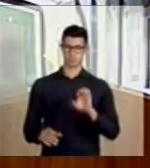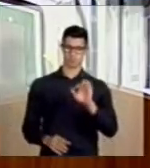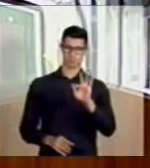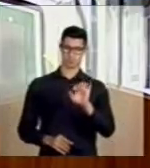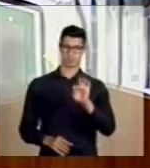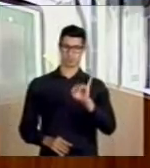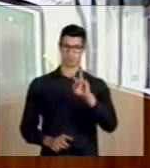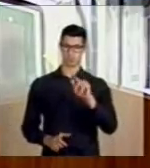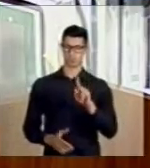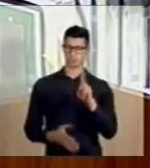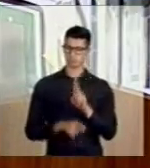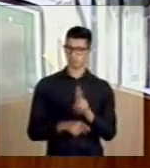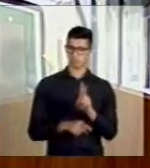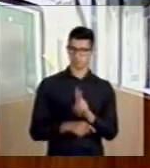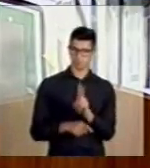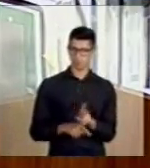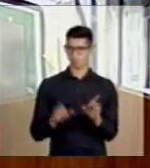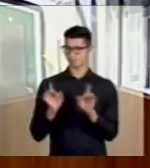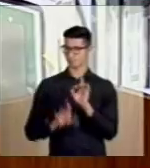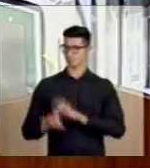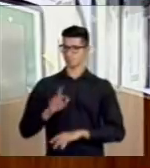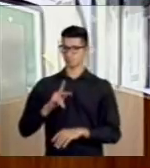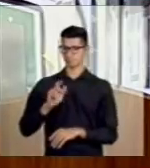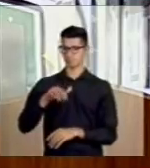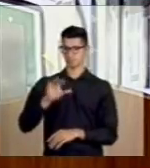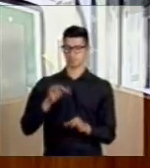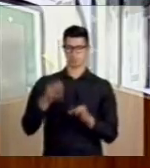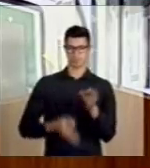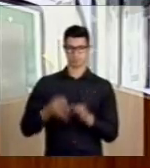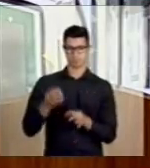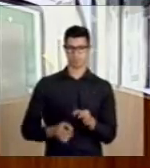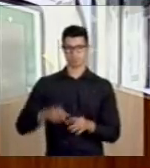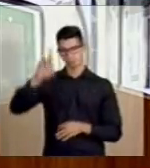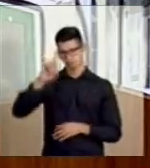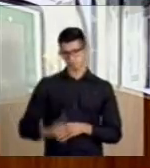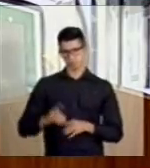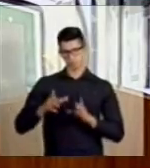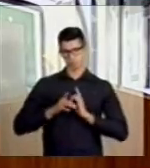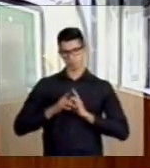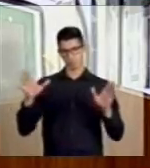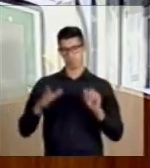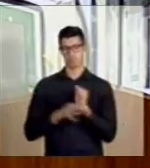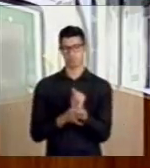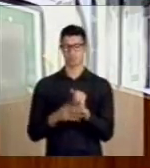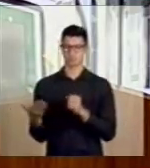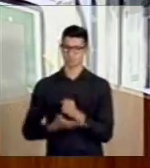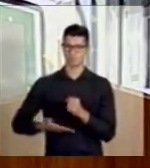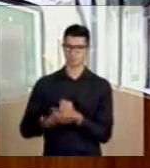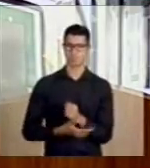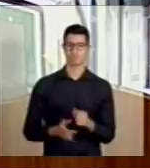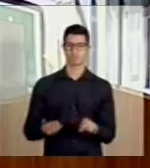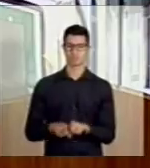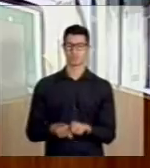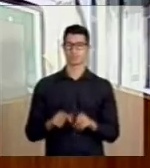efetiva proteção, especialmente no plano da jurisdição, aos direitos, liberdades e garantias fundamentais